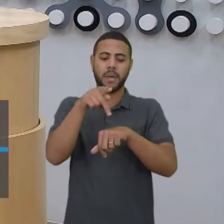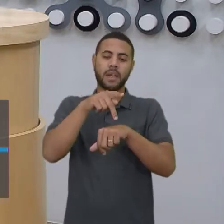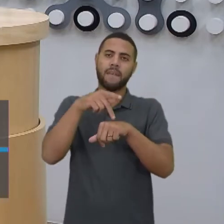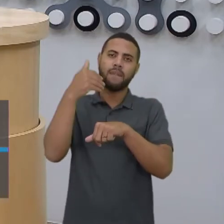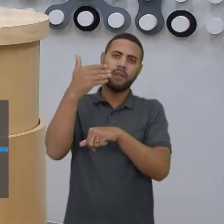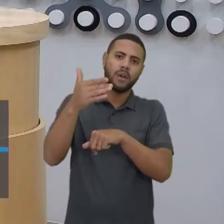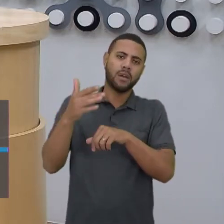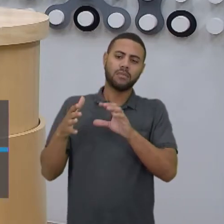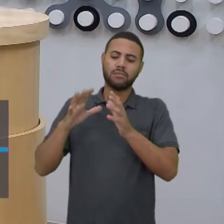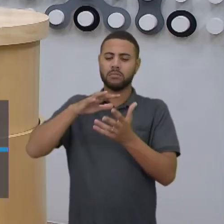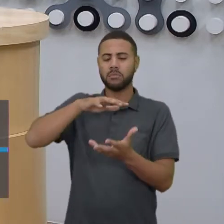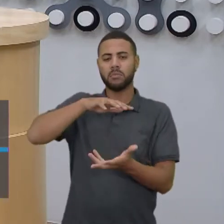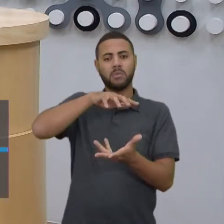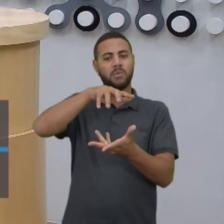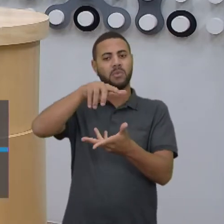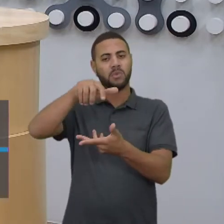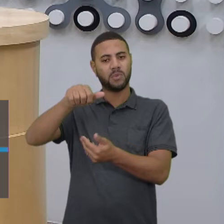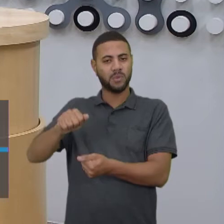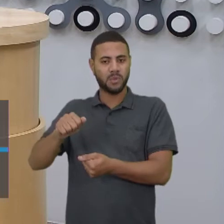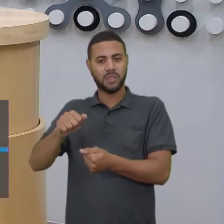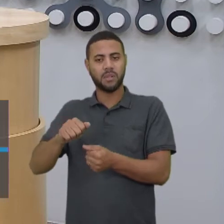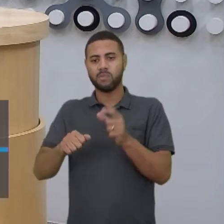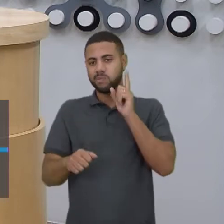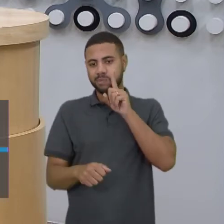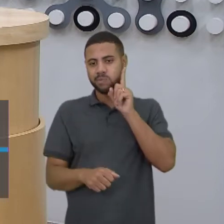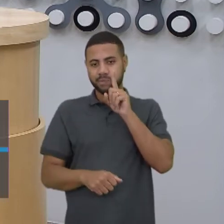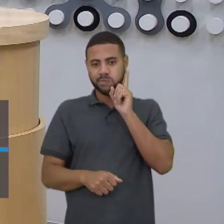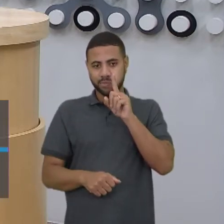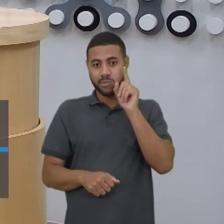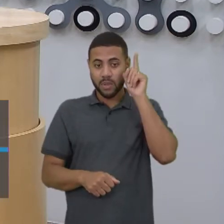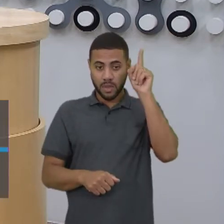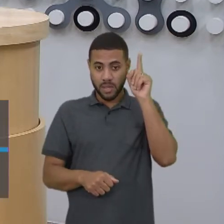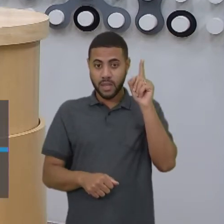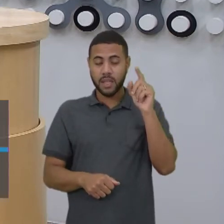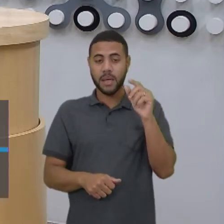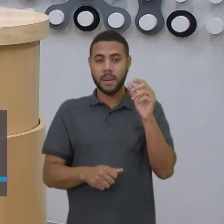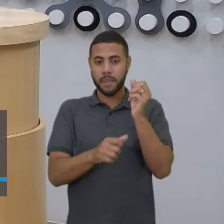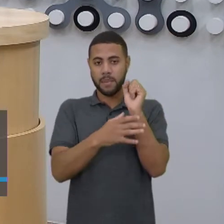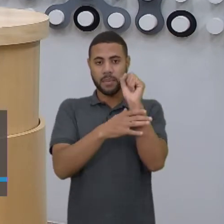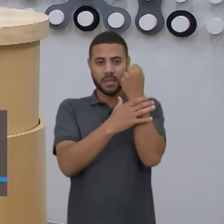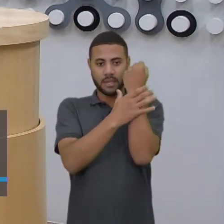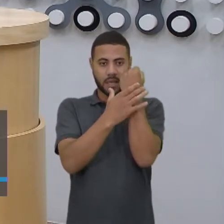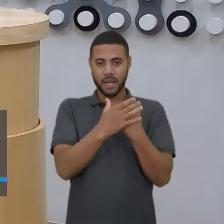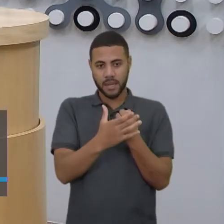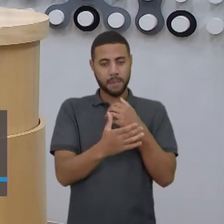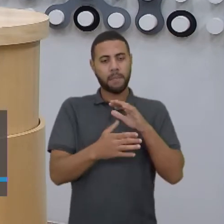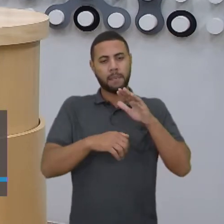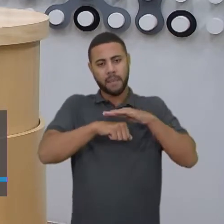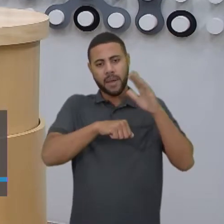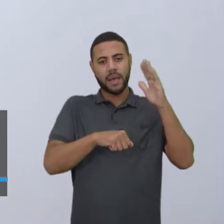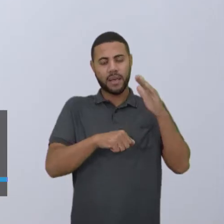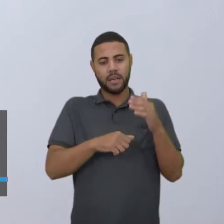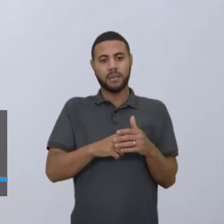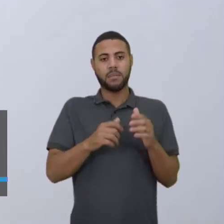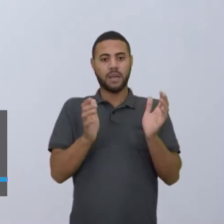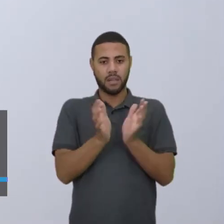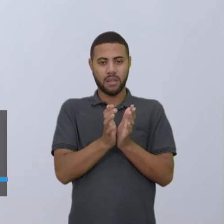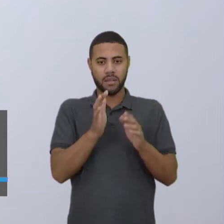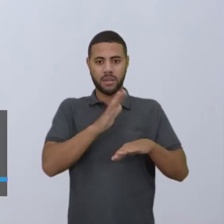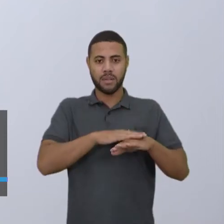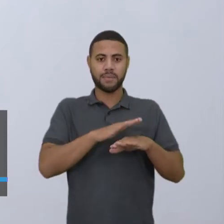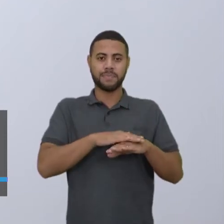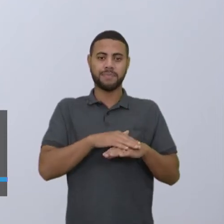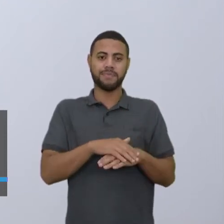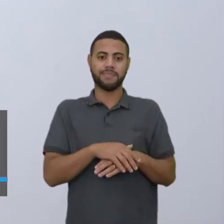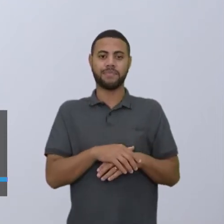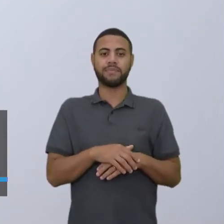gente falar basquete nos Estados Unidos, ele vai ter maior visibilidade que o futebol lá. É verdade. Lá, né? Lá tem os períodos, né? Porque lá tem... O pessoal tem